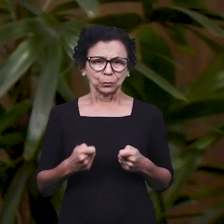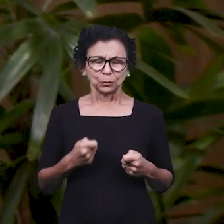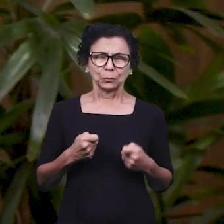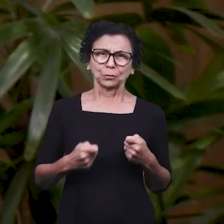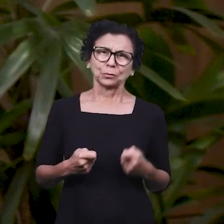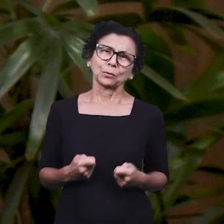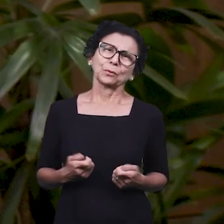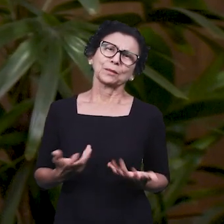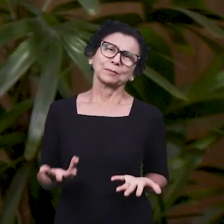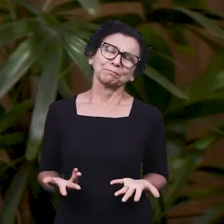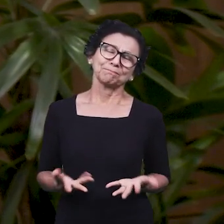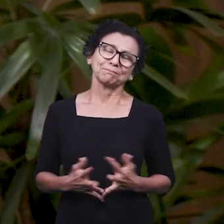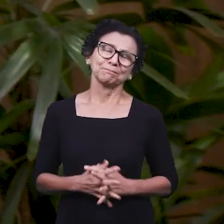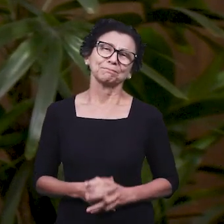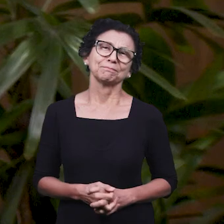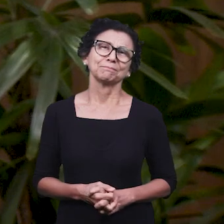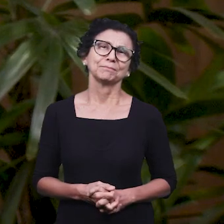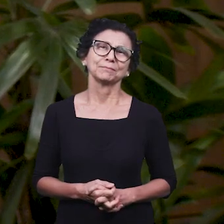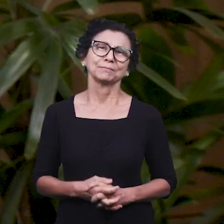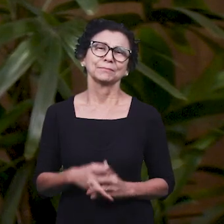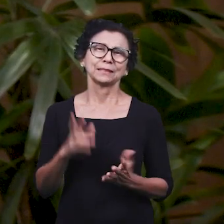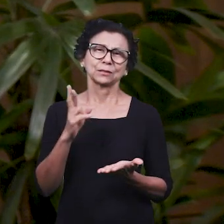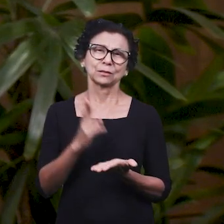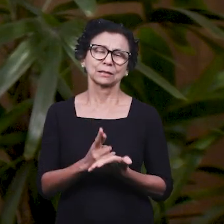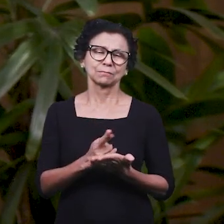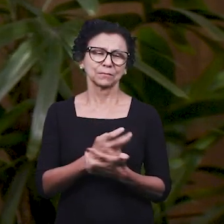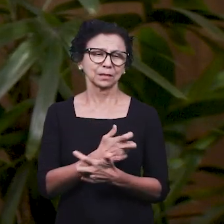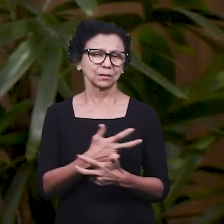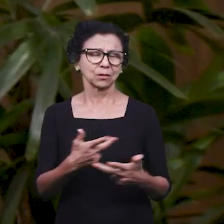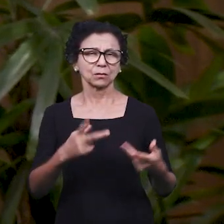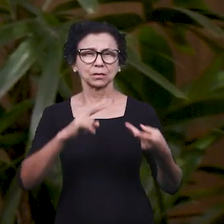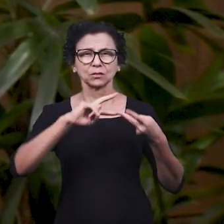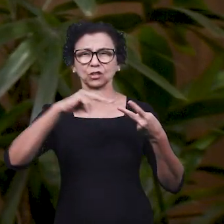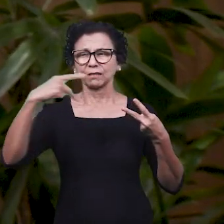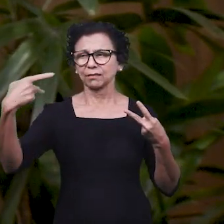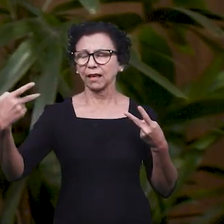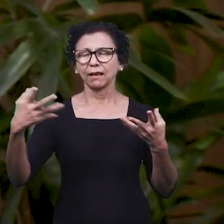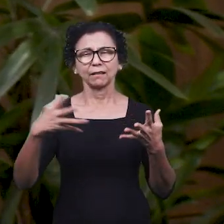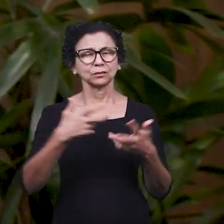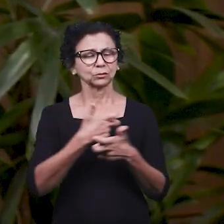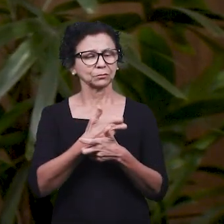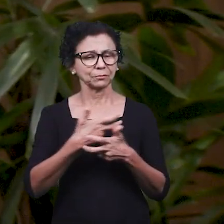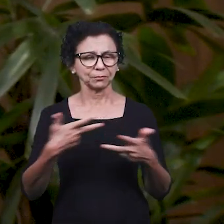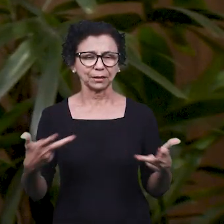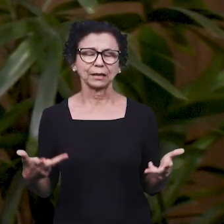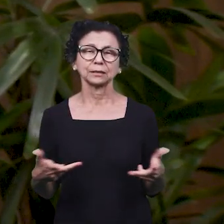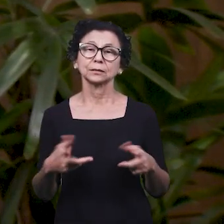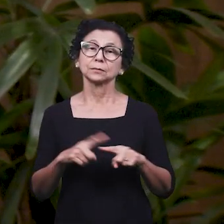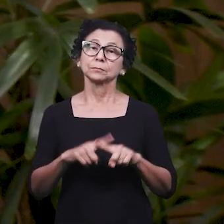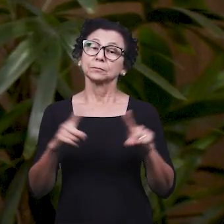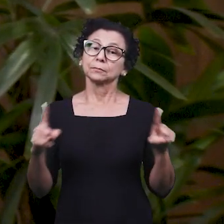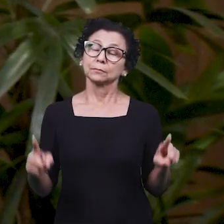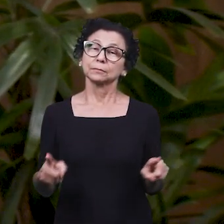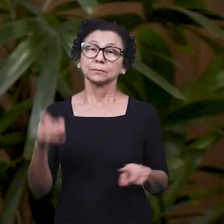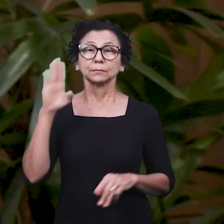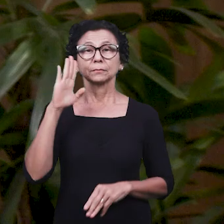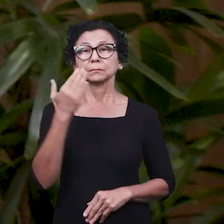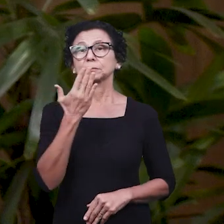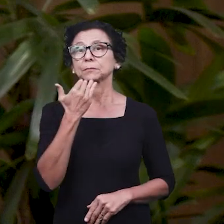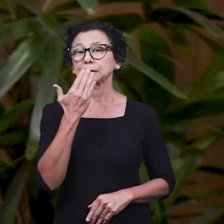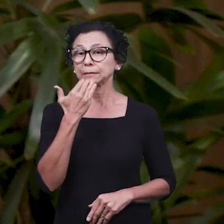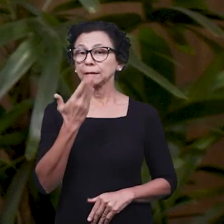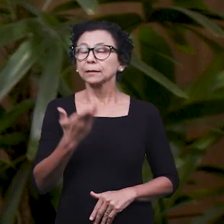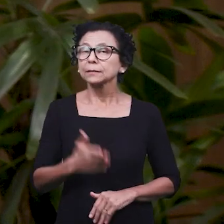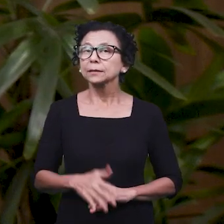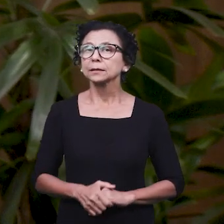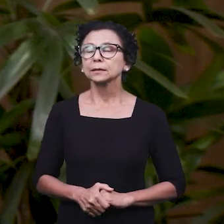equilíbrio, mas isso é um resultado de muitos fatores, né? Genéticos, hereditários, mas também, principalmente,